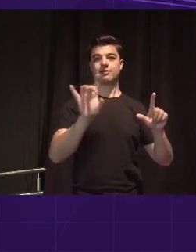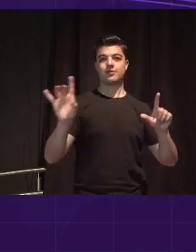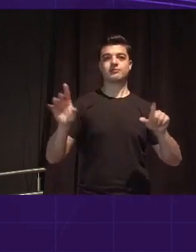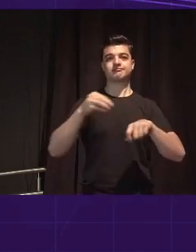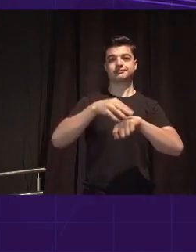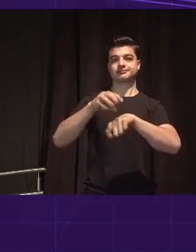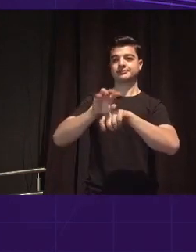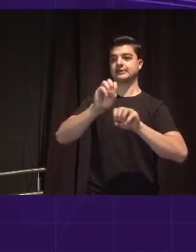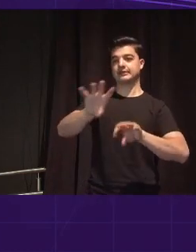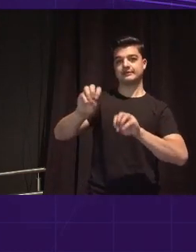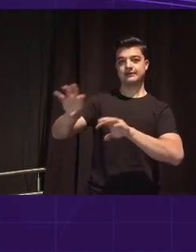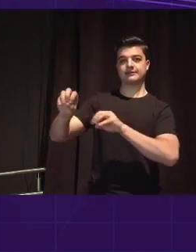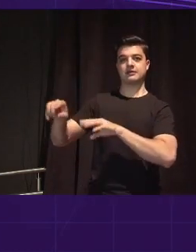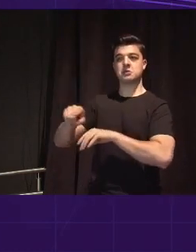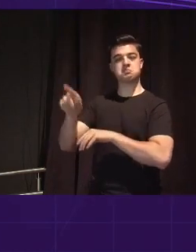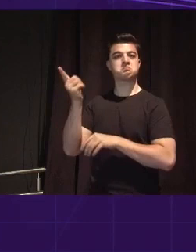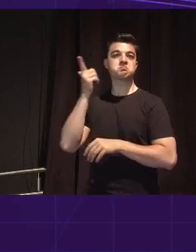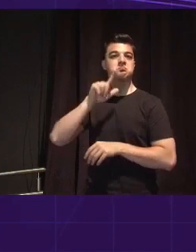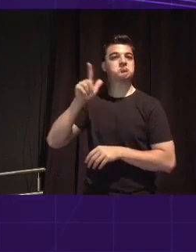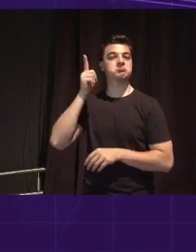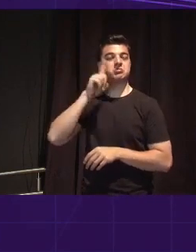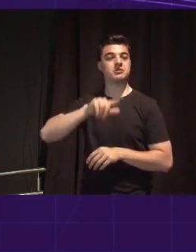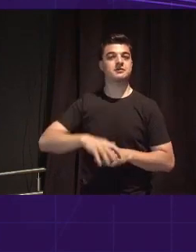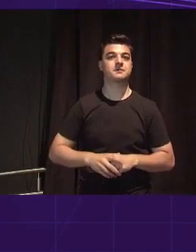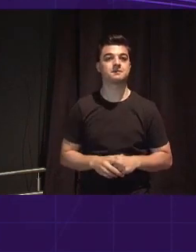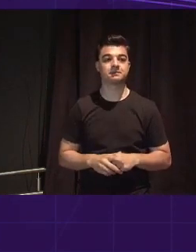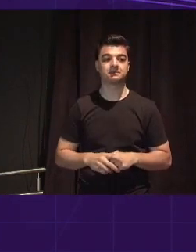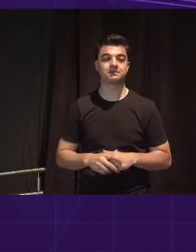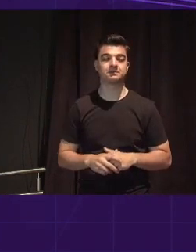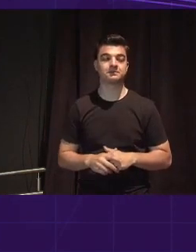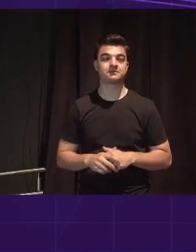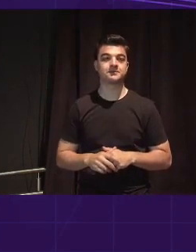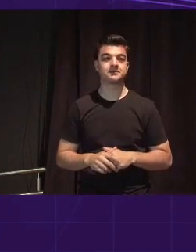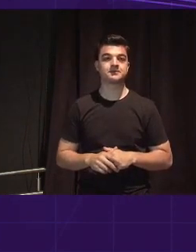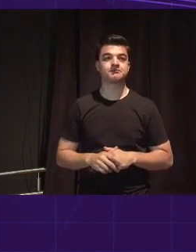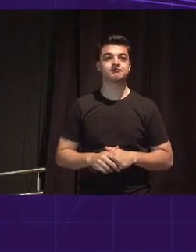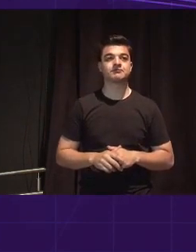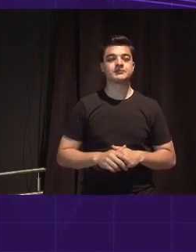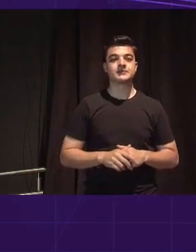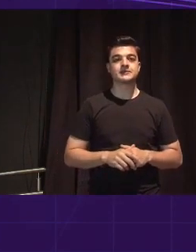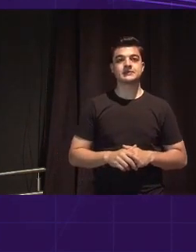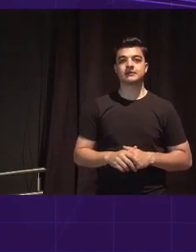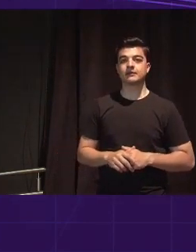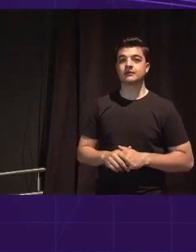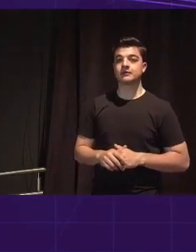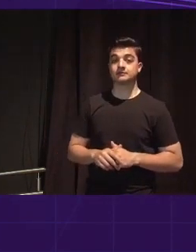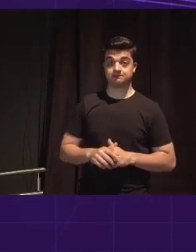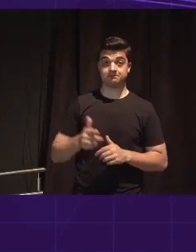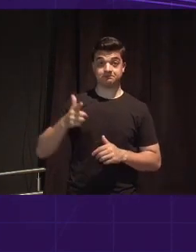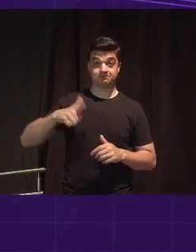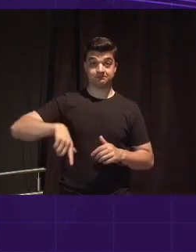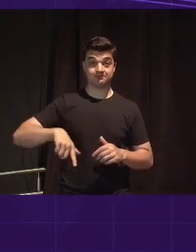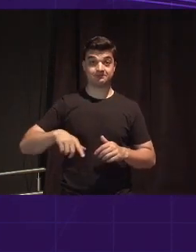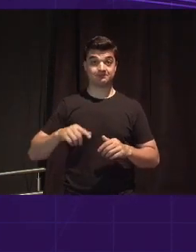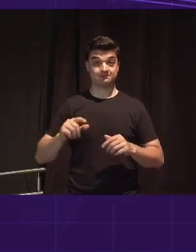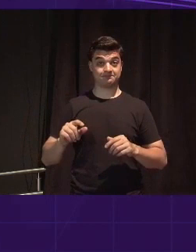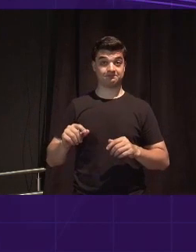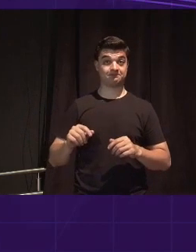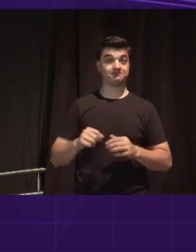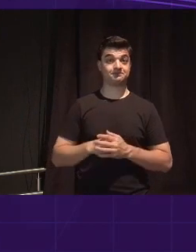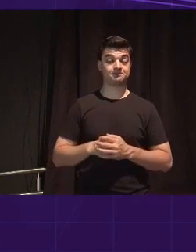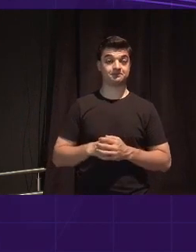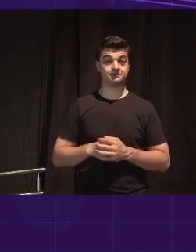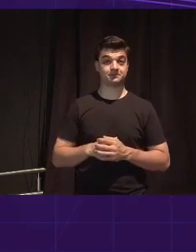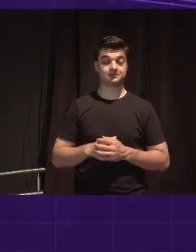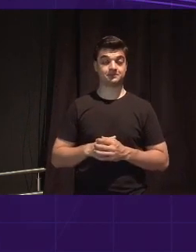elas, né? E aí, que resultados a gente começou a conseguir através disso, né? A gente, então, de novo, juntou esforços para fazer entregas